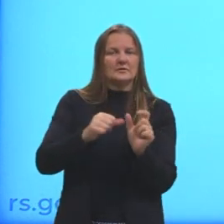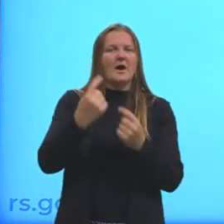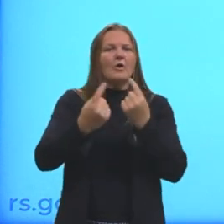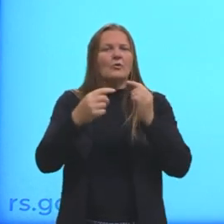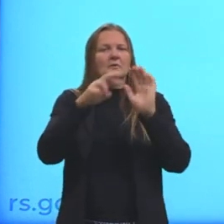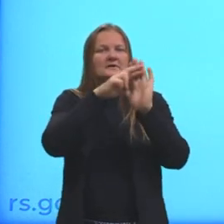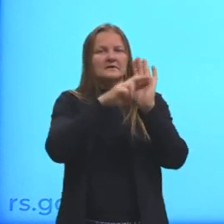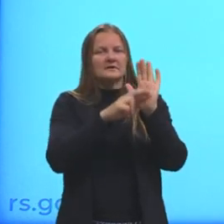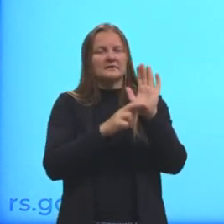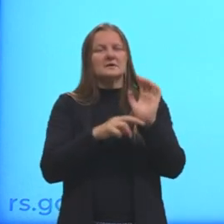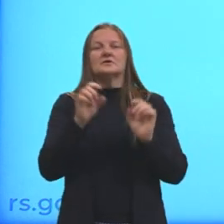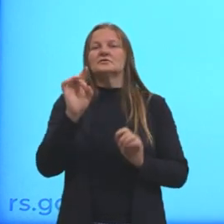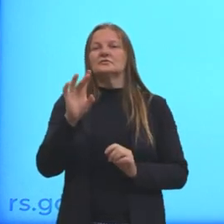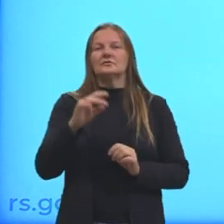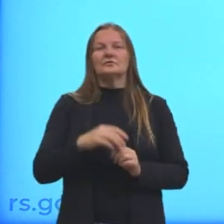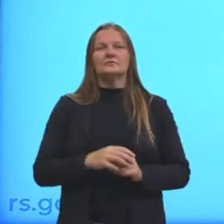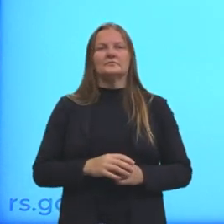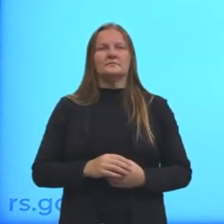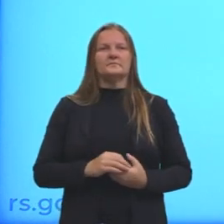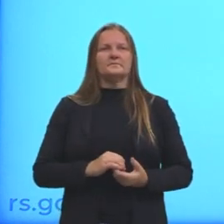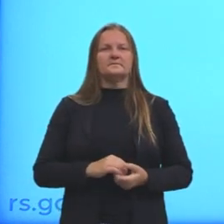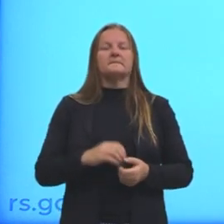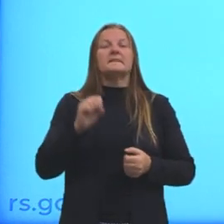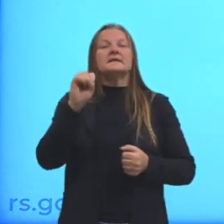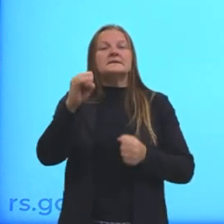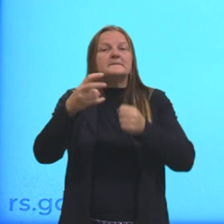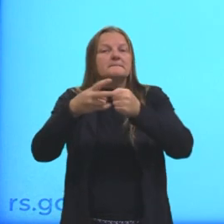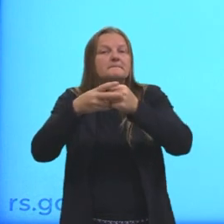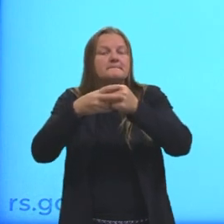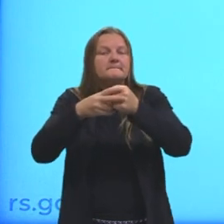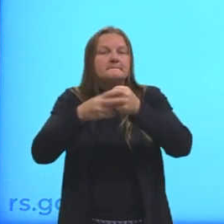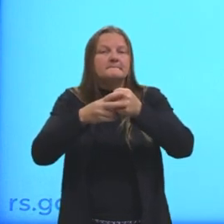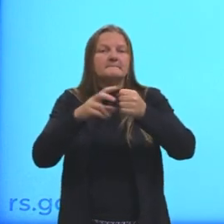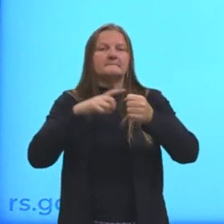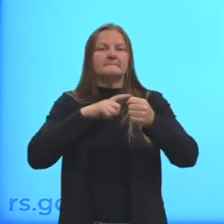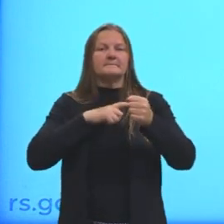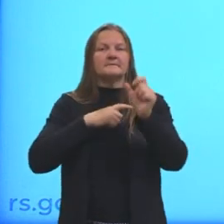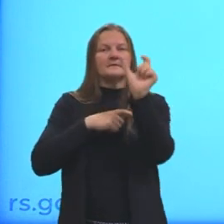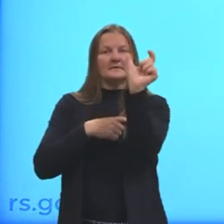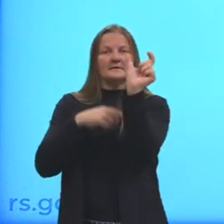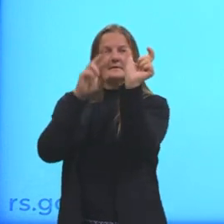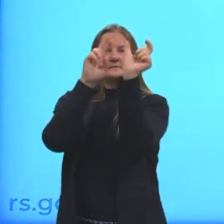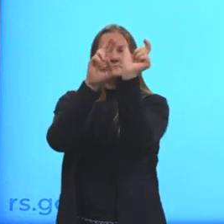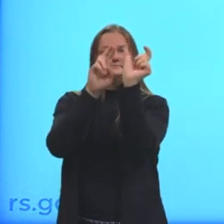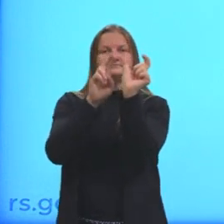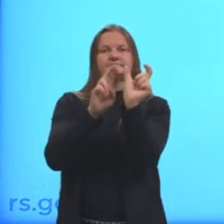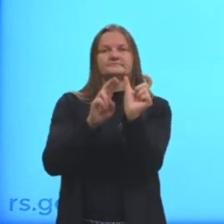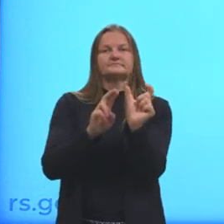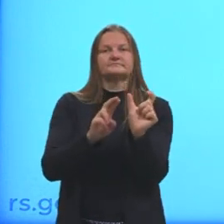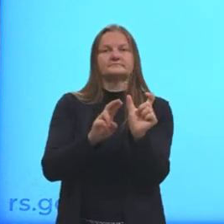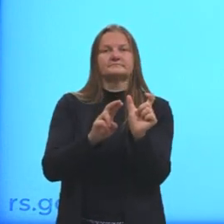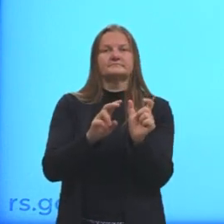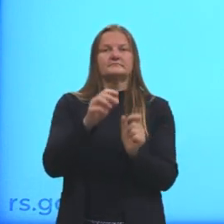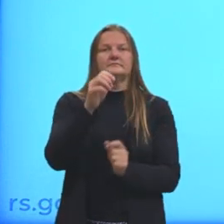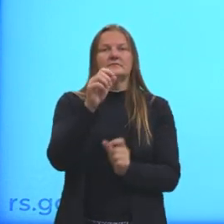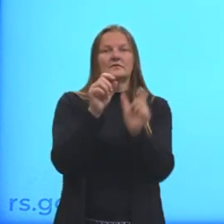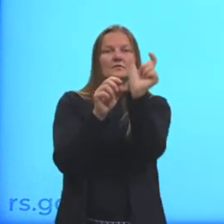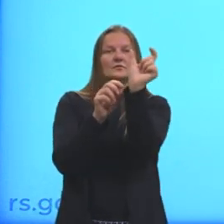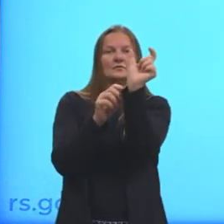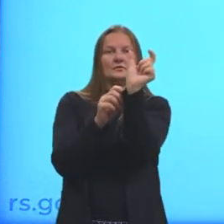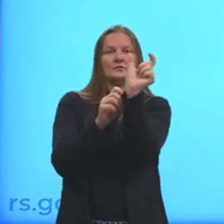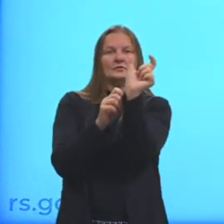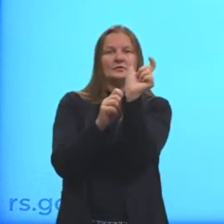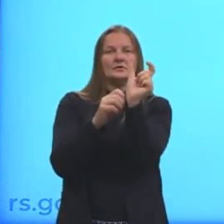por exemplo se o verbo ele for regular ele tem uma terminação